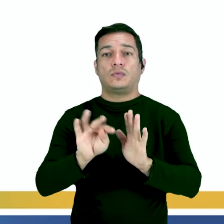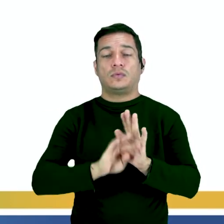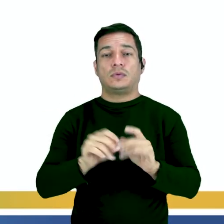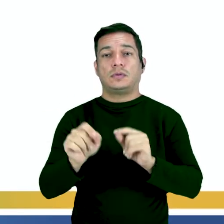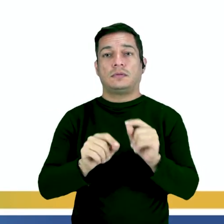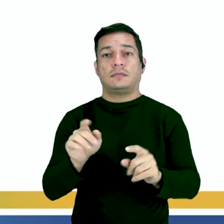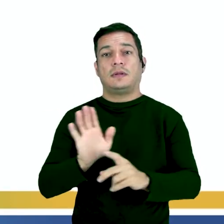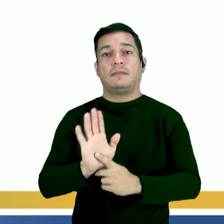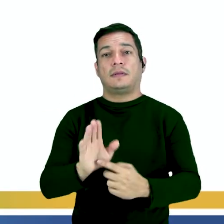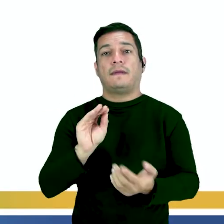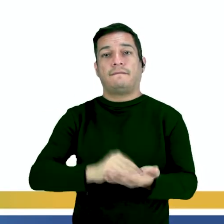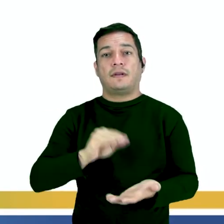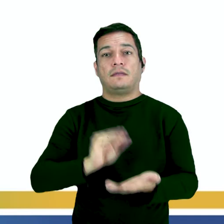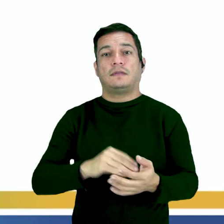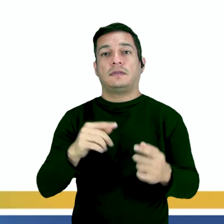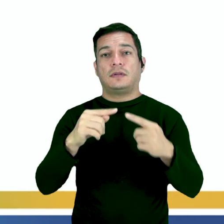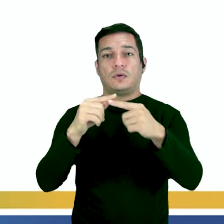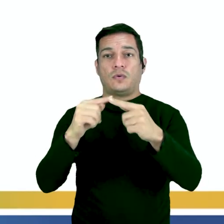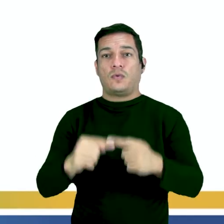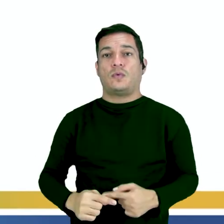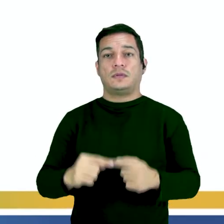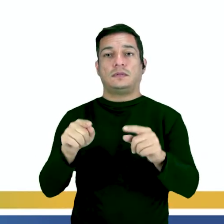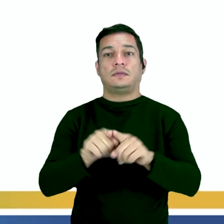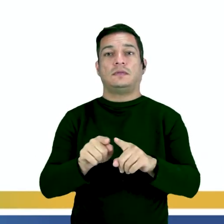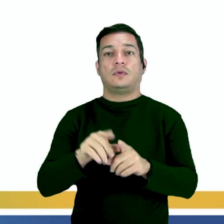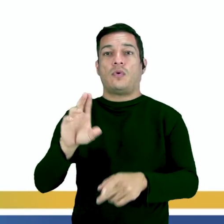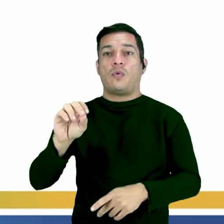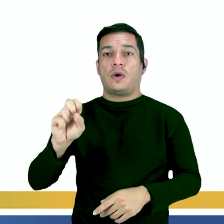de apresentar falta de coesão, ele também